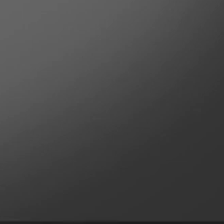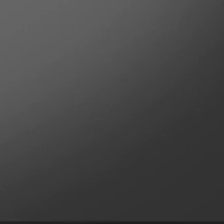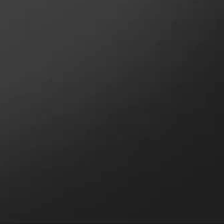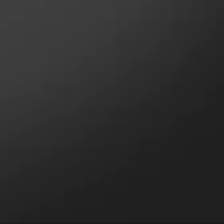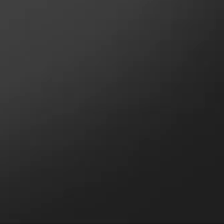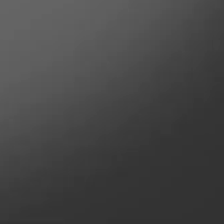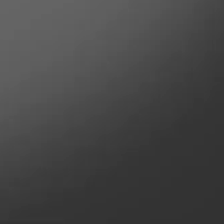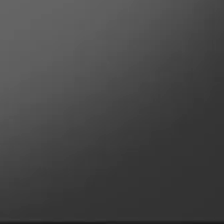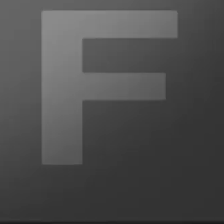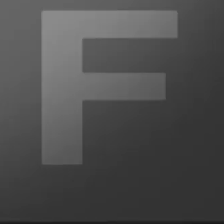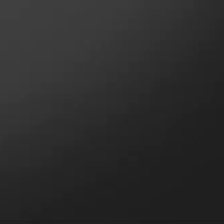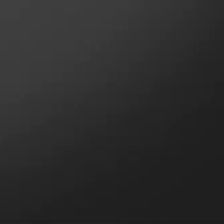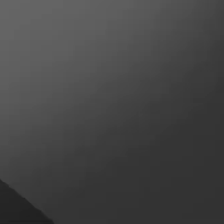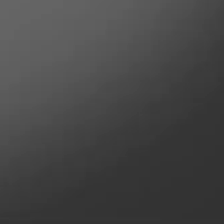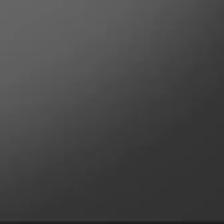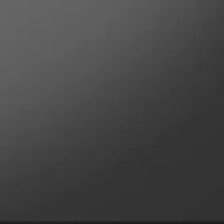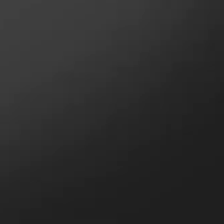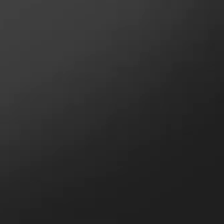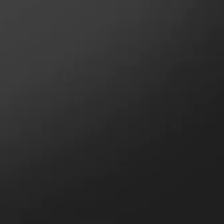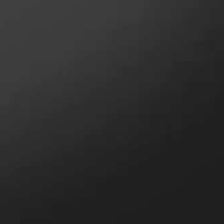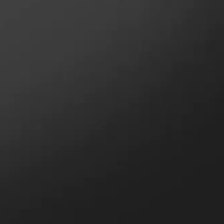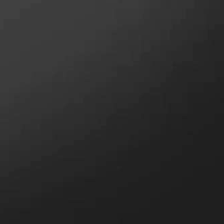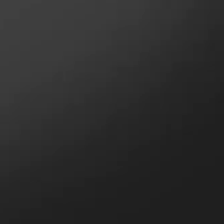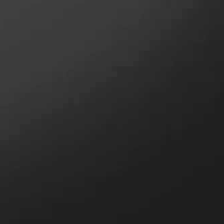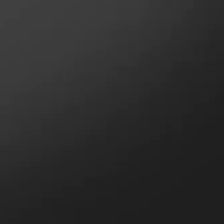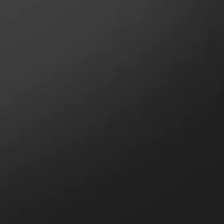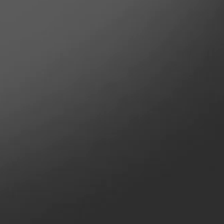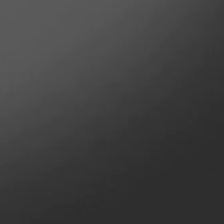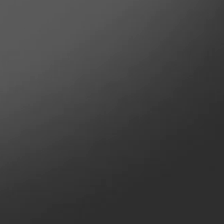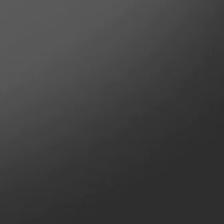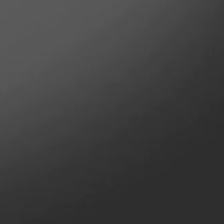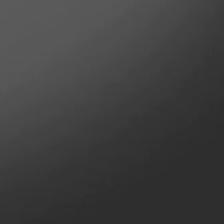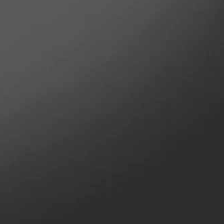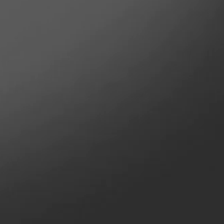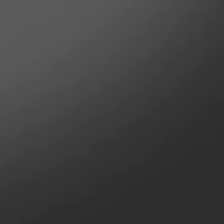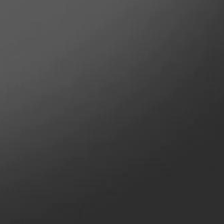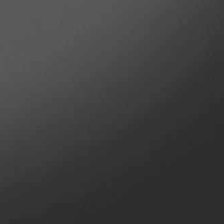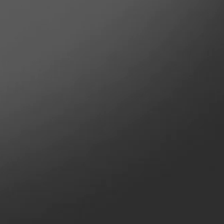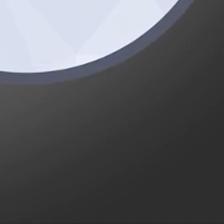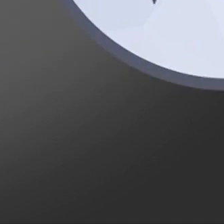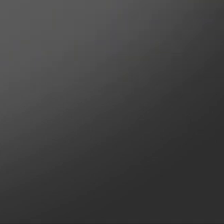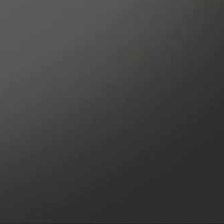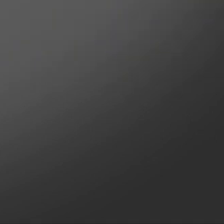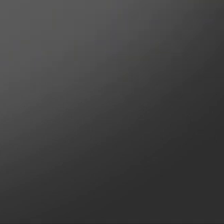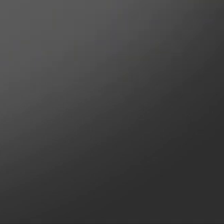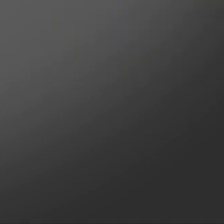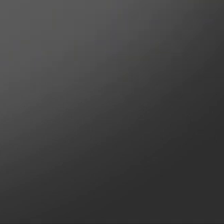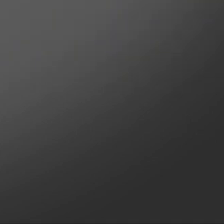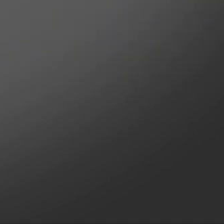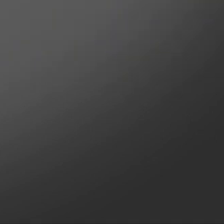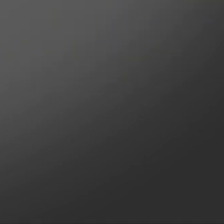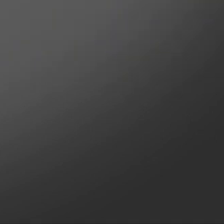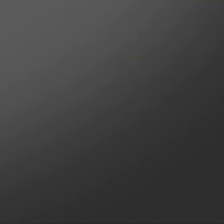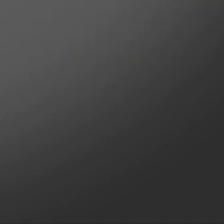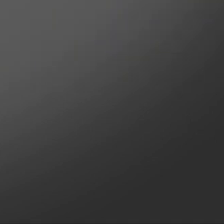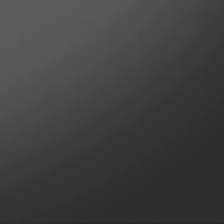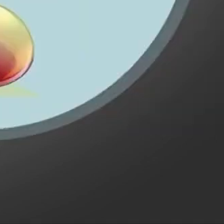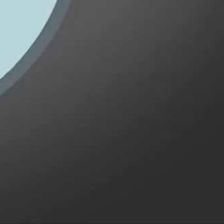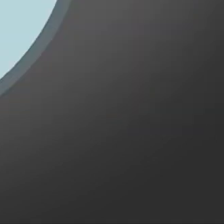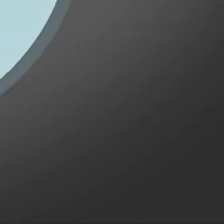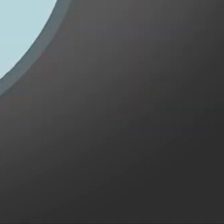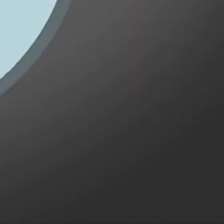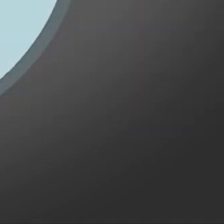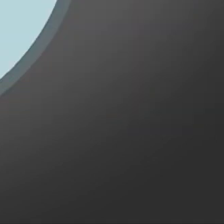5 dicas para alimentação saudável de diabéticos. Prefira alimentos in natura e minimamente processados,